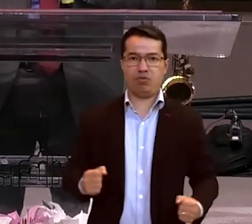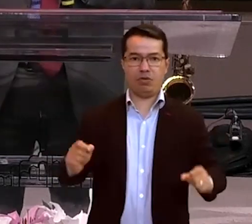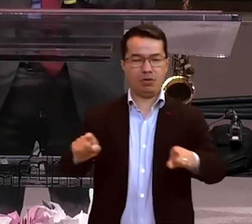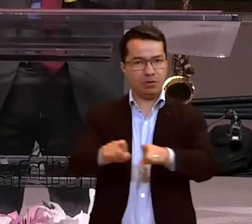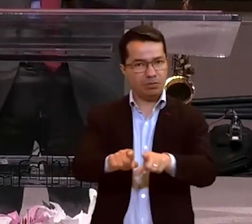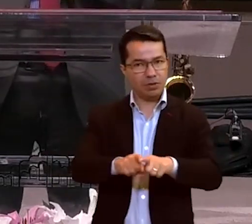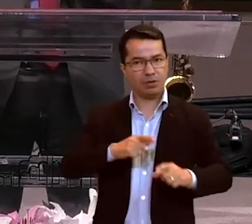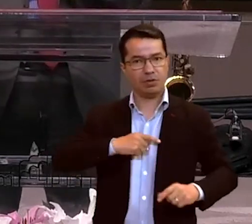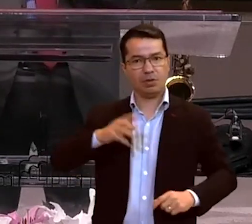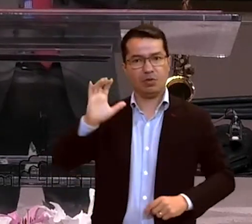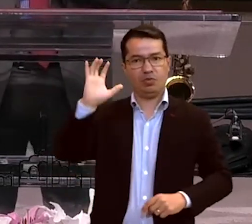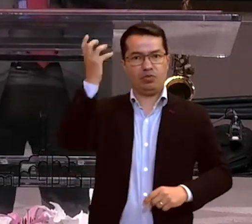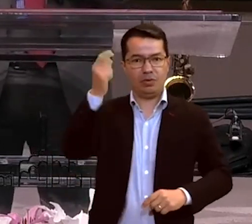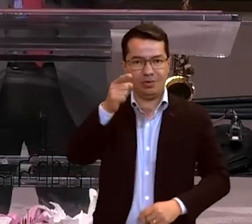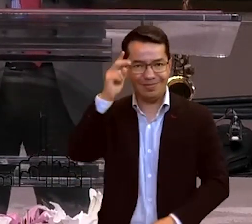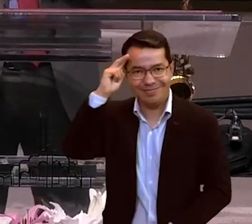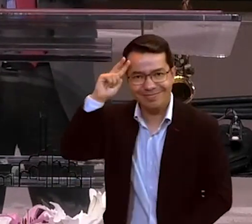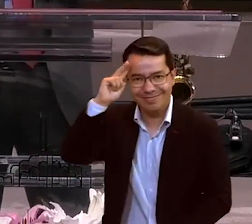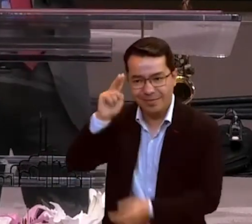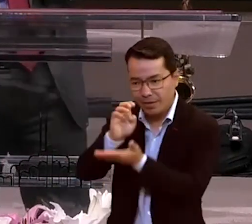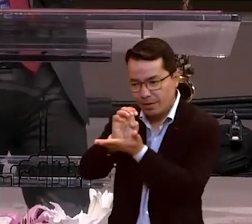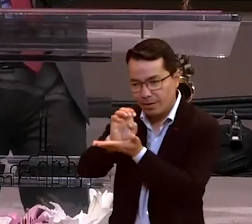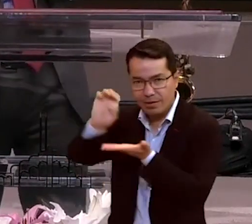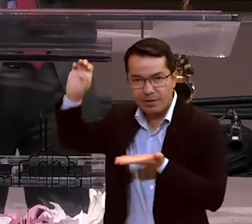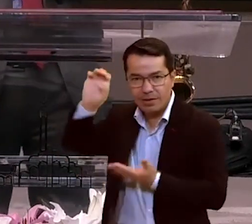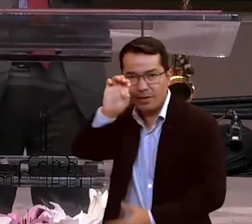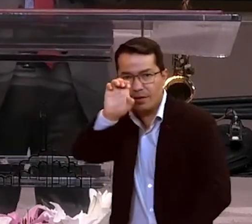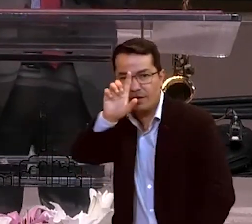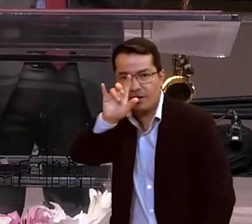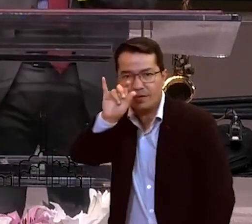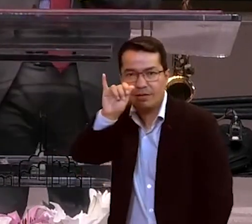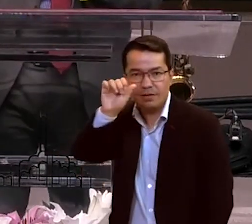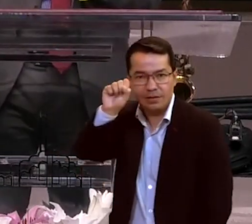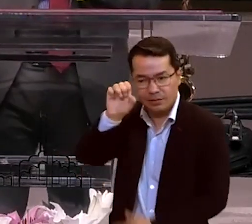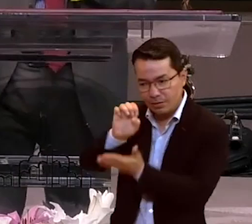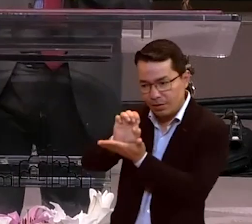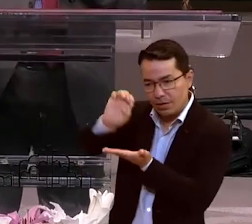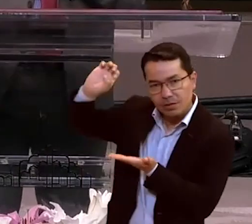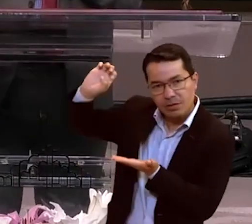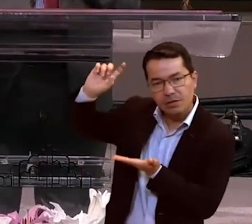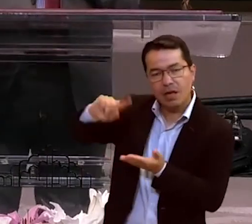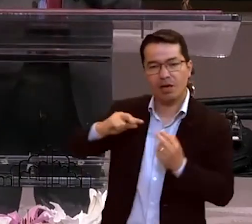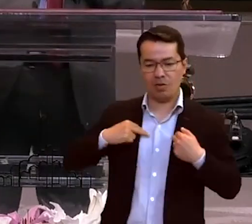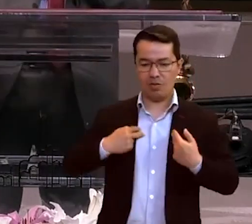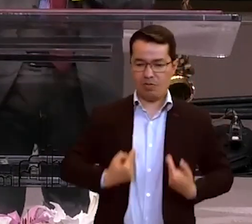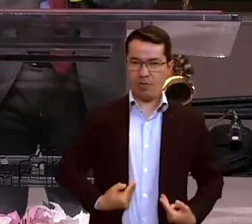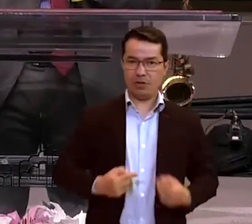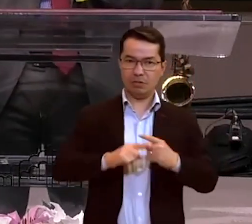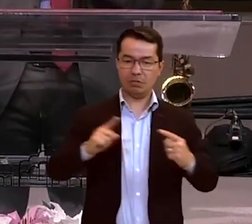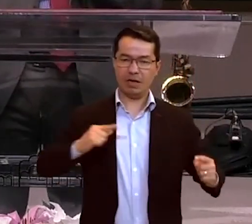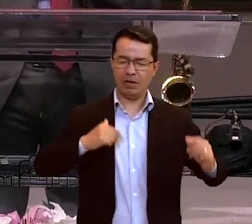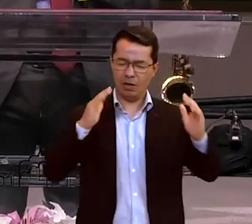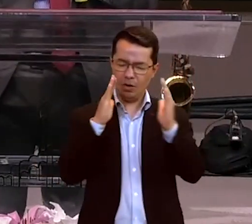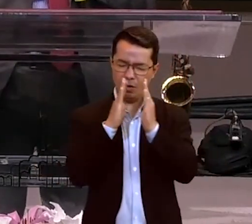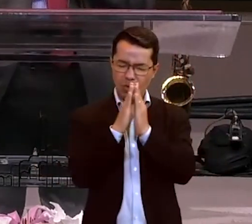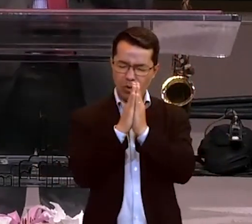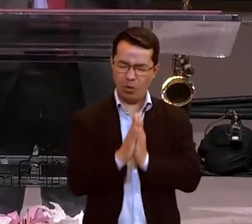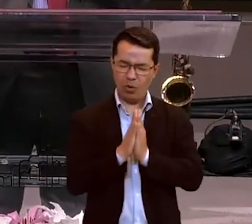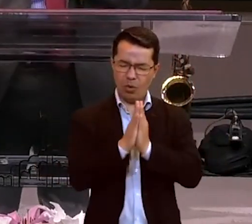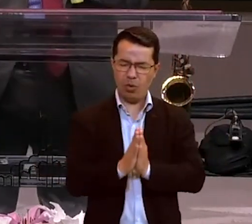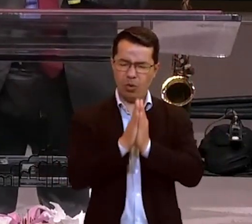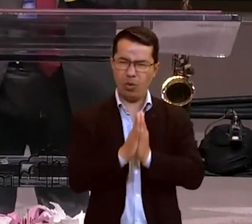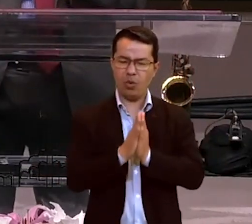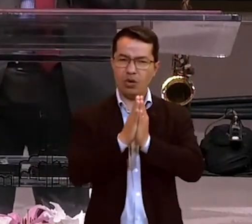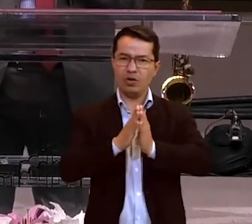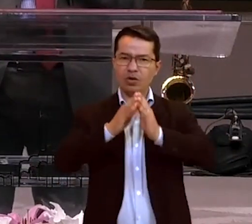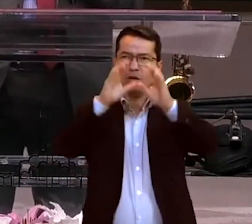era humano como nós, e no entanto, quando orou insistentemente para que não caísse chuva, não choveu durante 3 anos e meio. Então ele orou outra